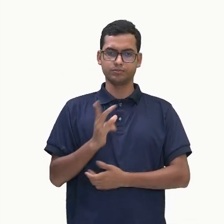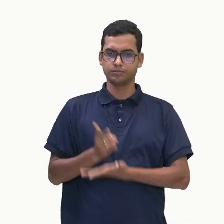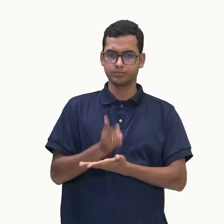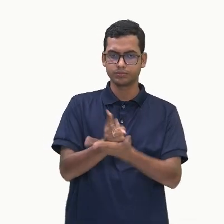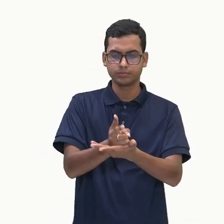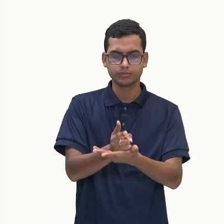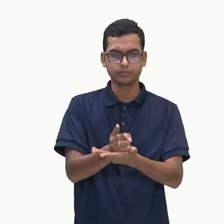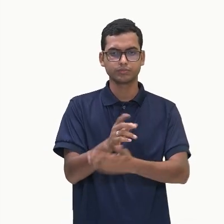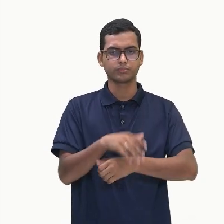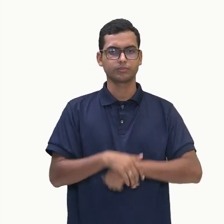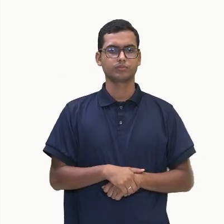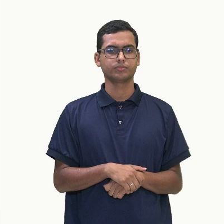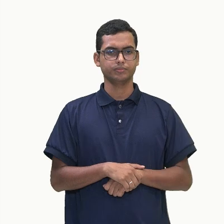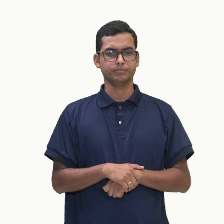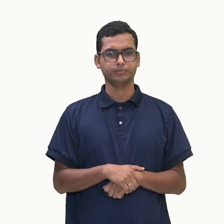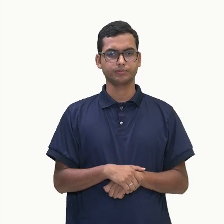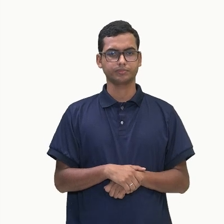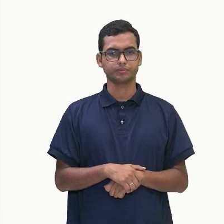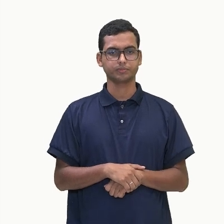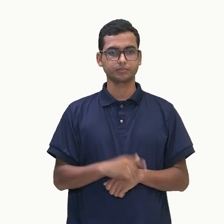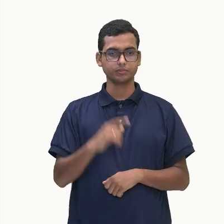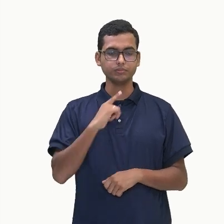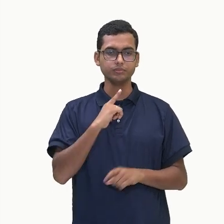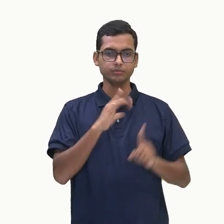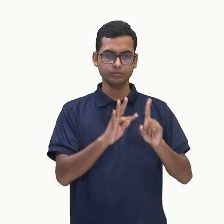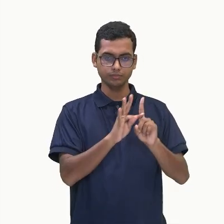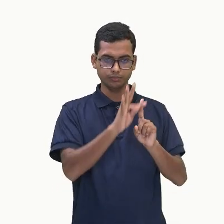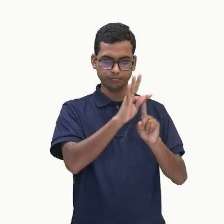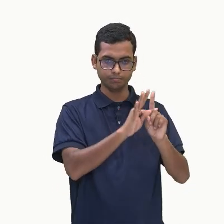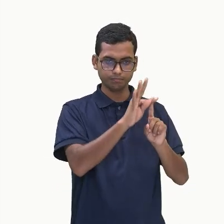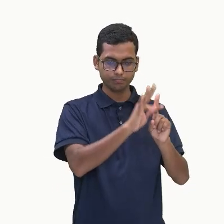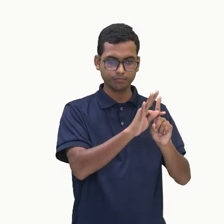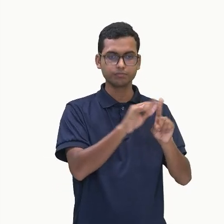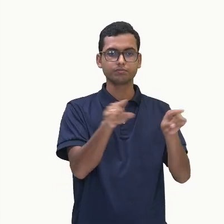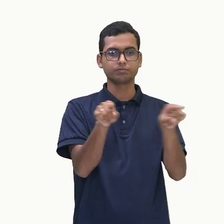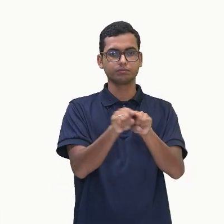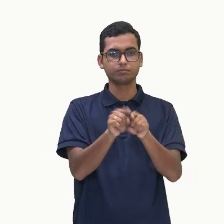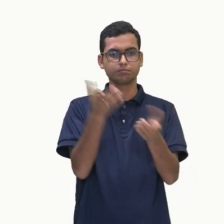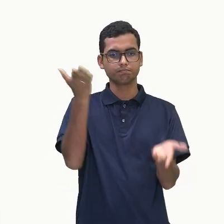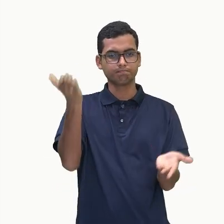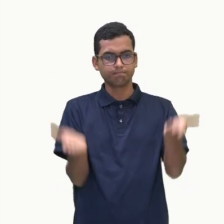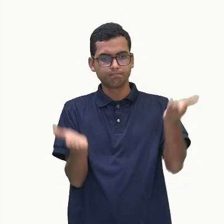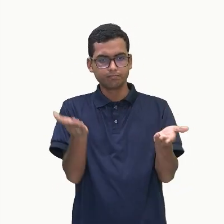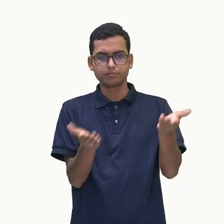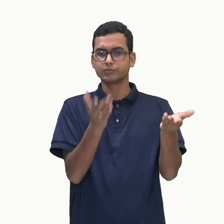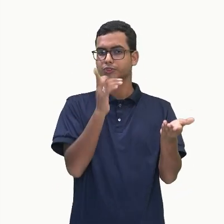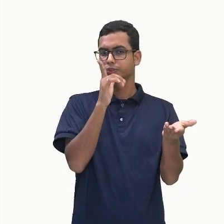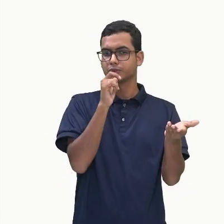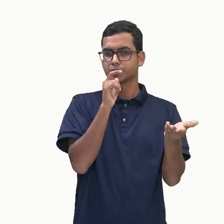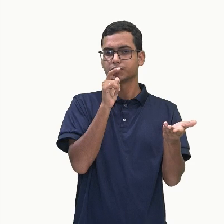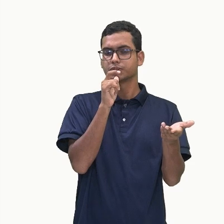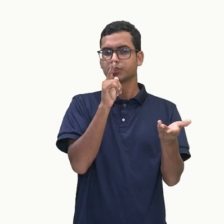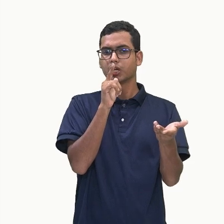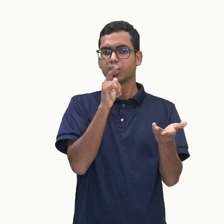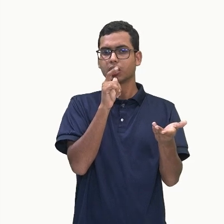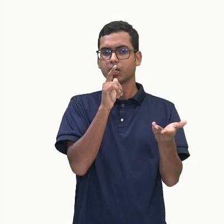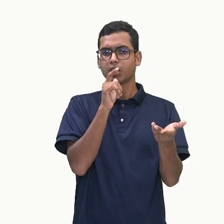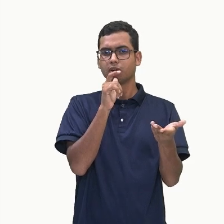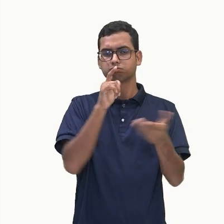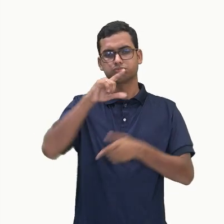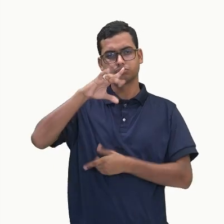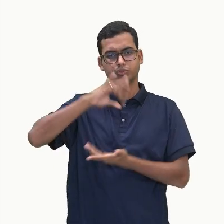condições internas é a temperatura do corpo, né? E também o equilíbrio